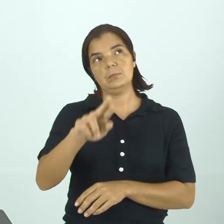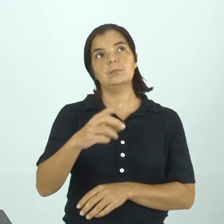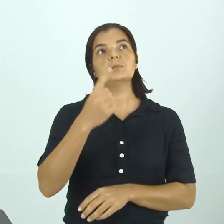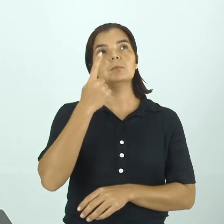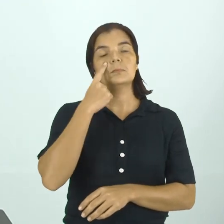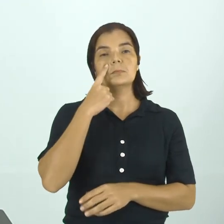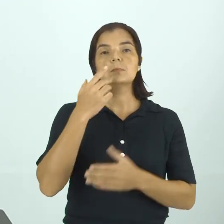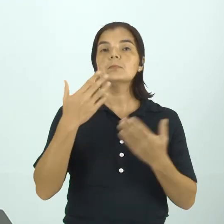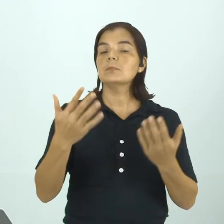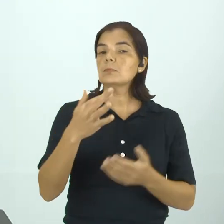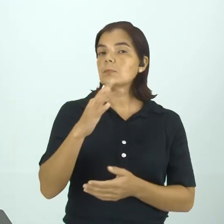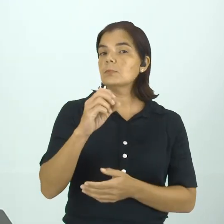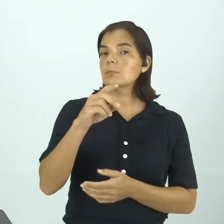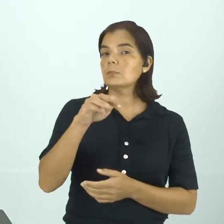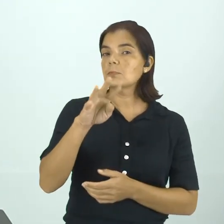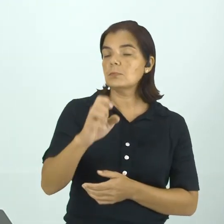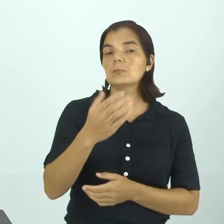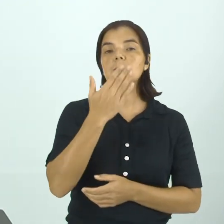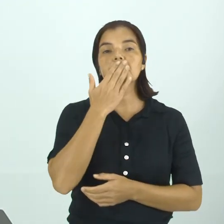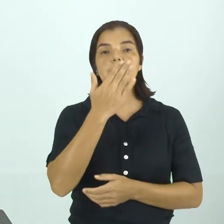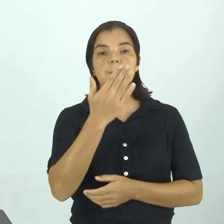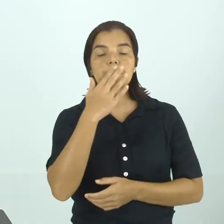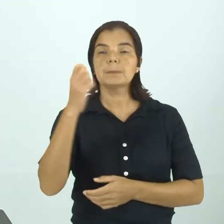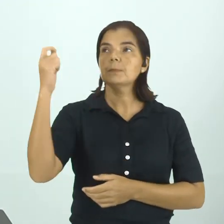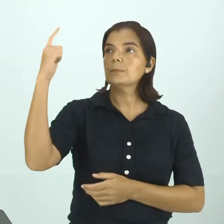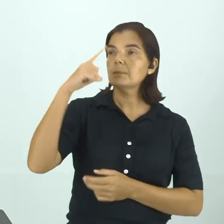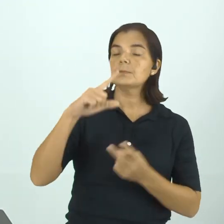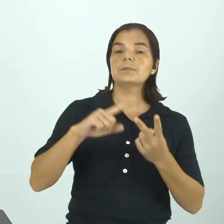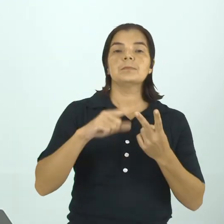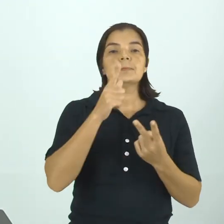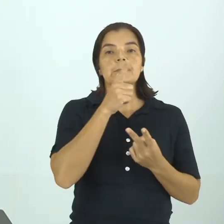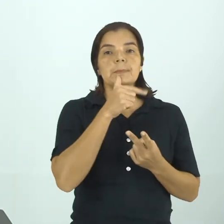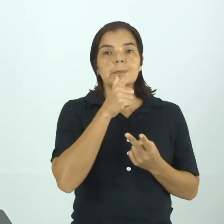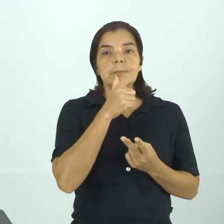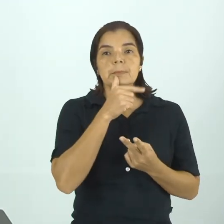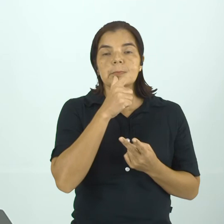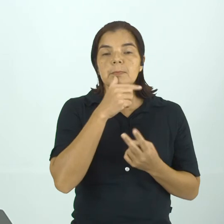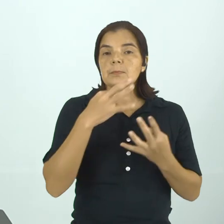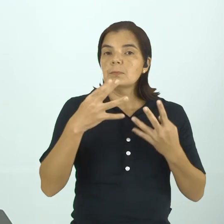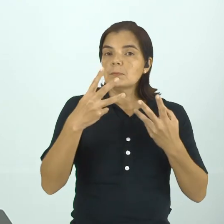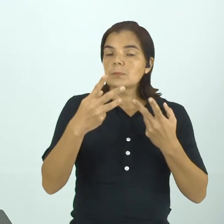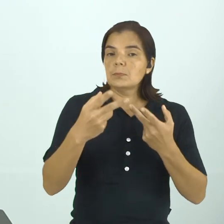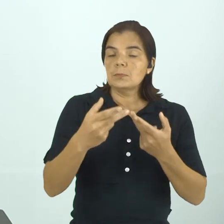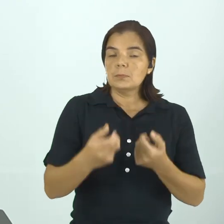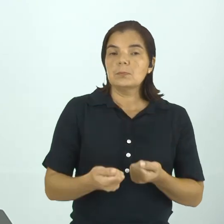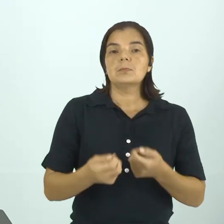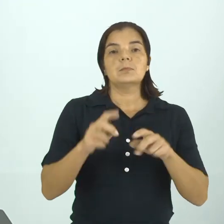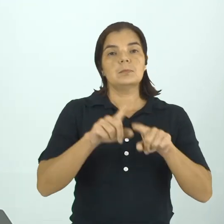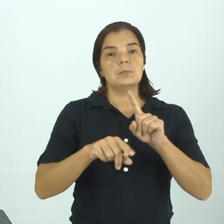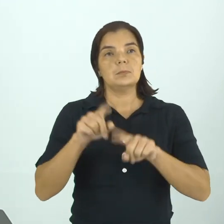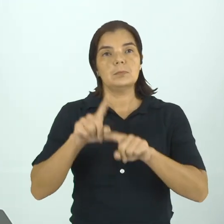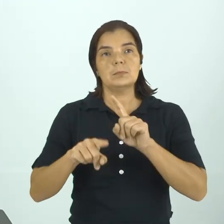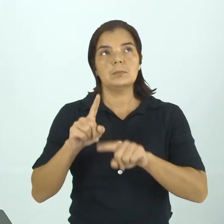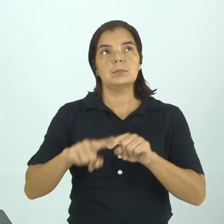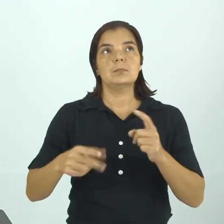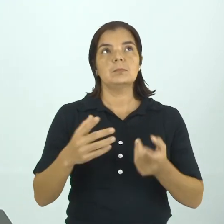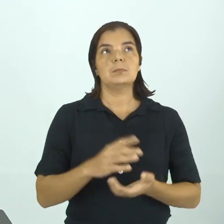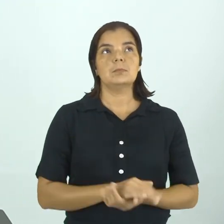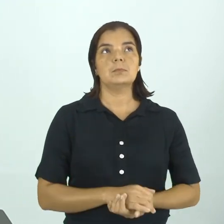as fontes de energia, vimos que o sol, a água, todos esses materiais,